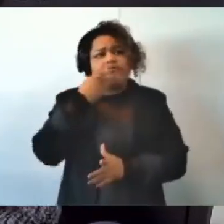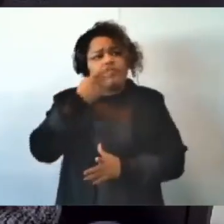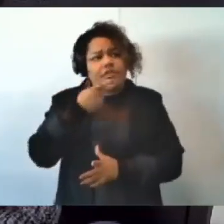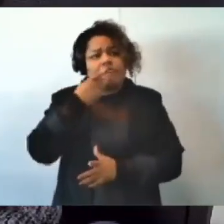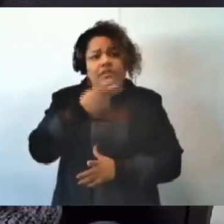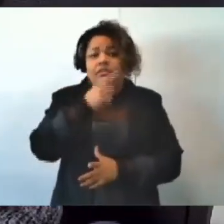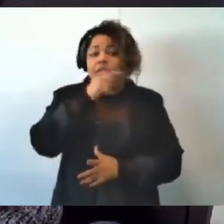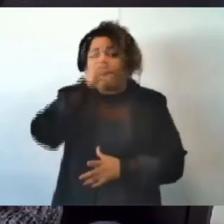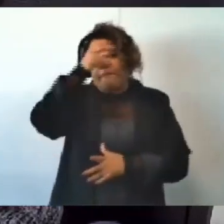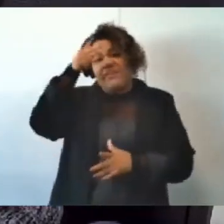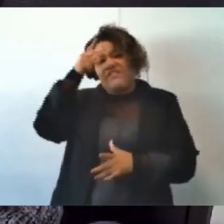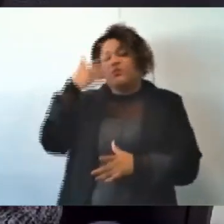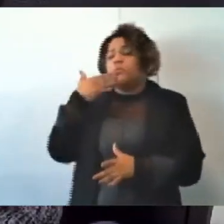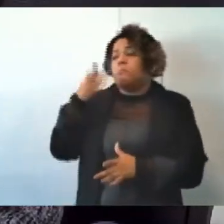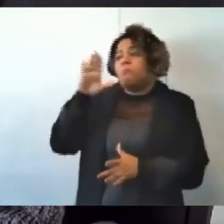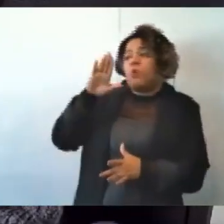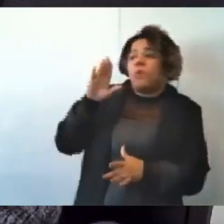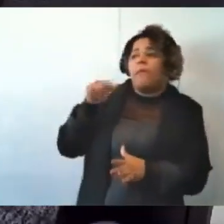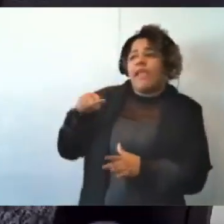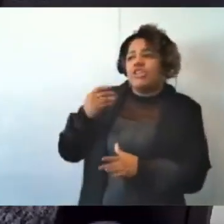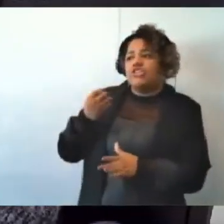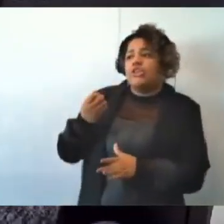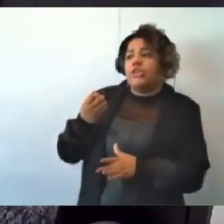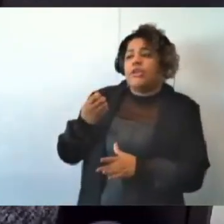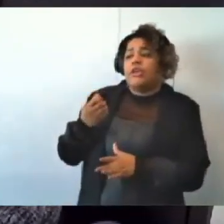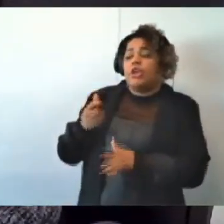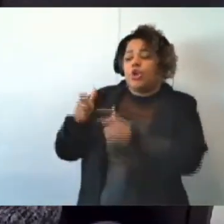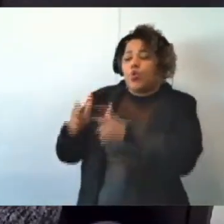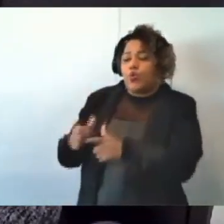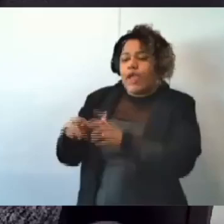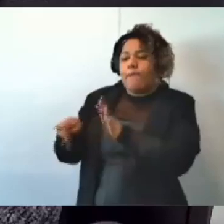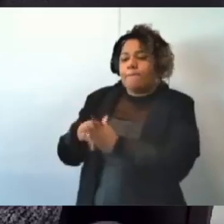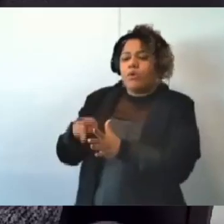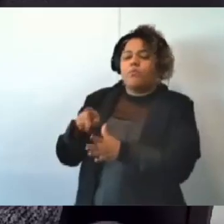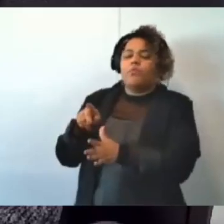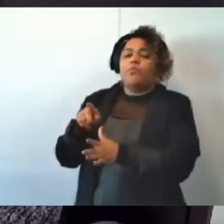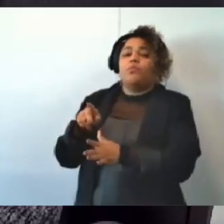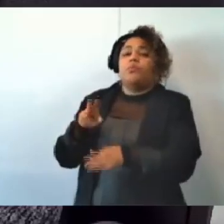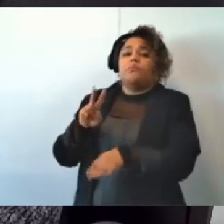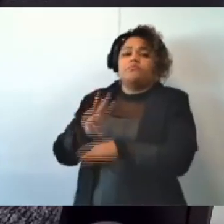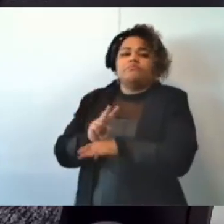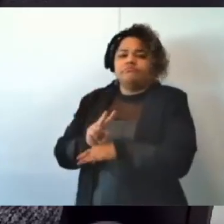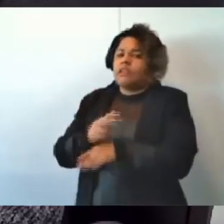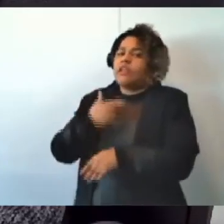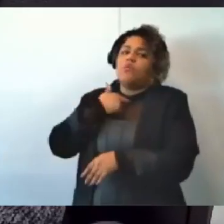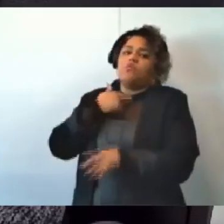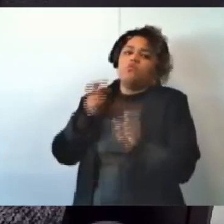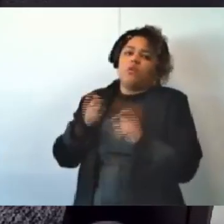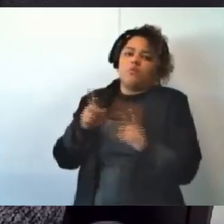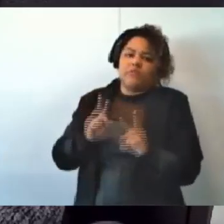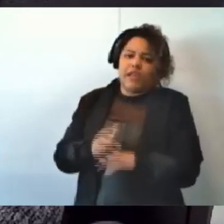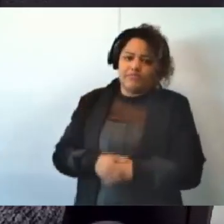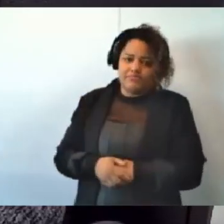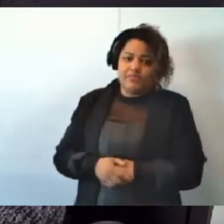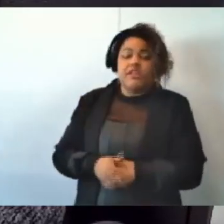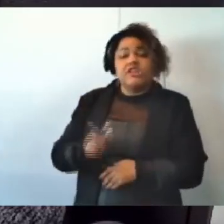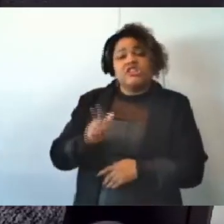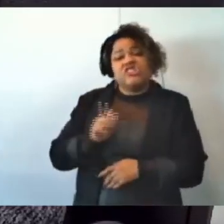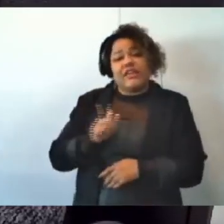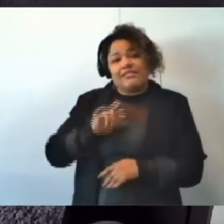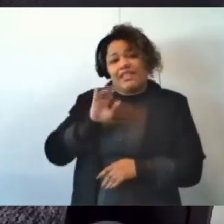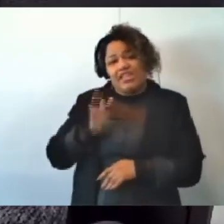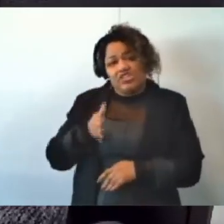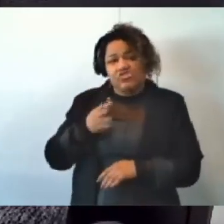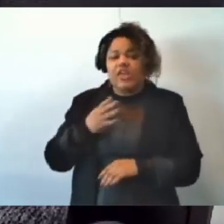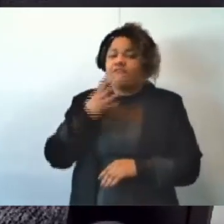a colocar uma base fixa, que a gente já tem uma base móvel na esquina da Sapucaí com Chateaubriand.